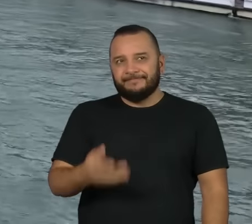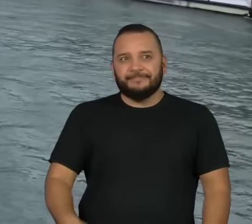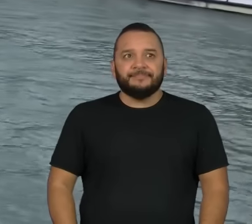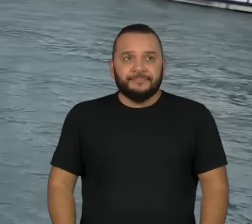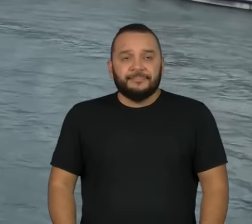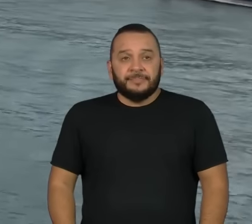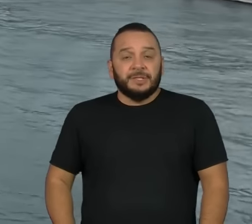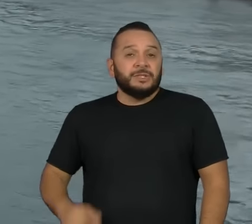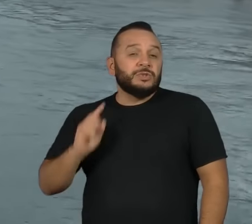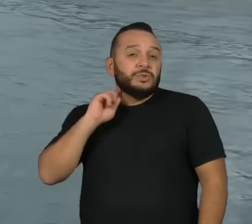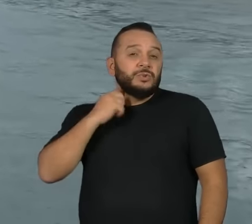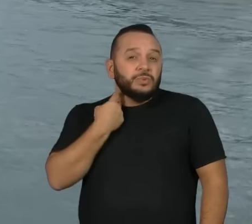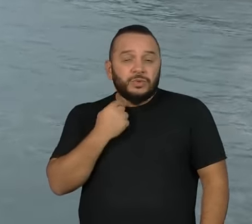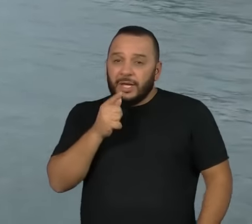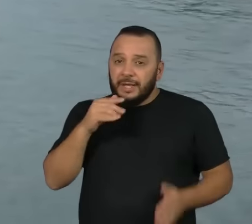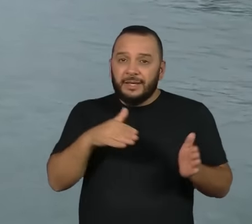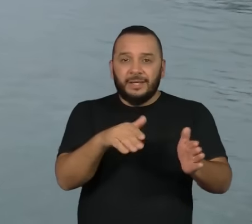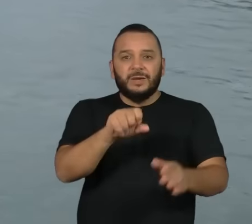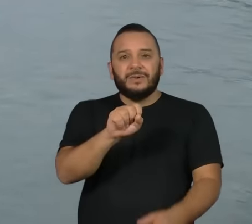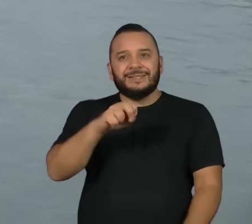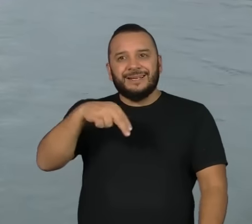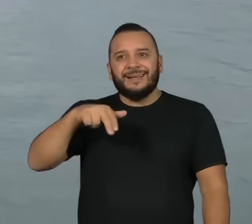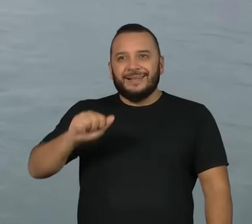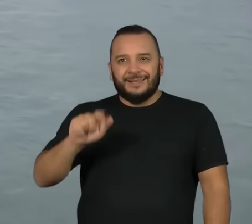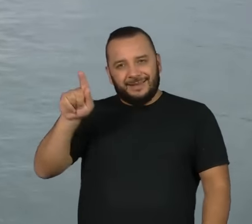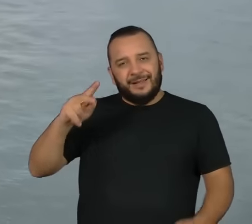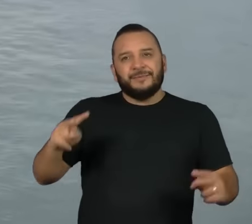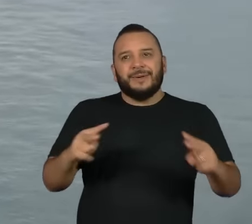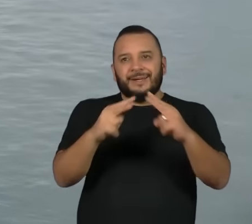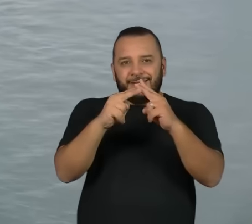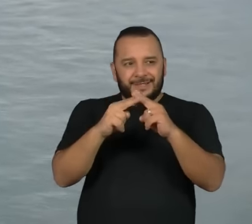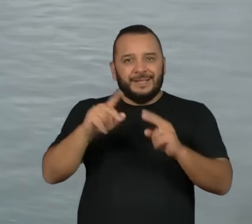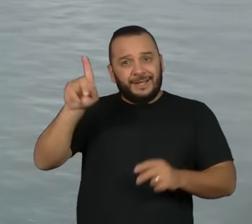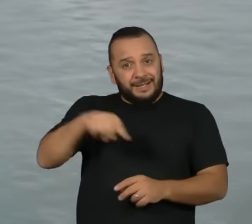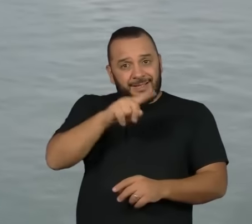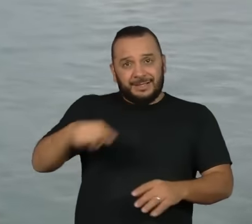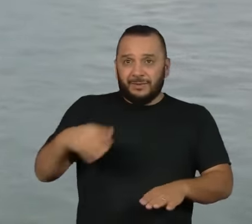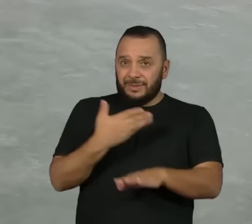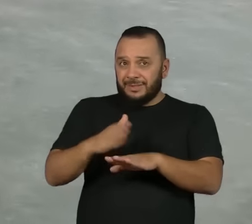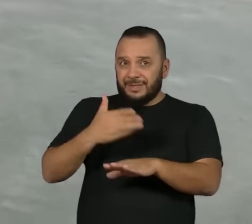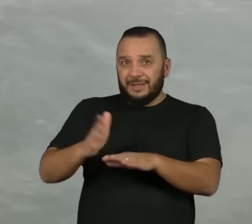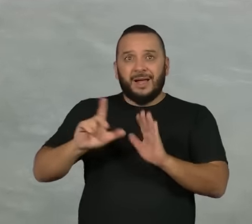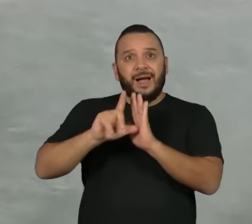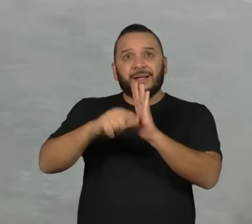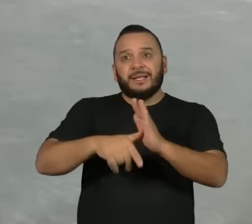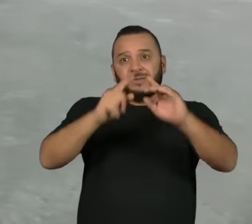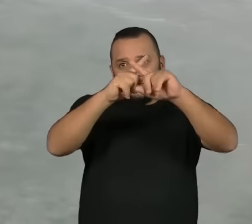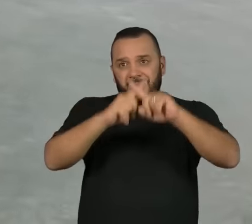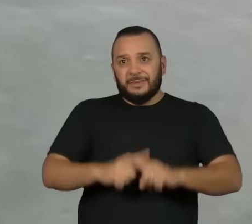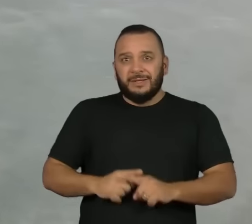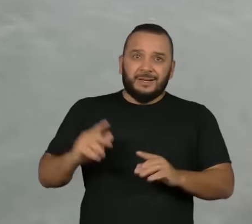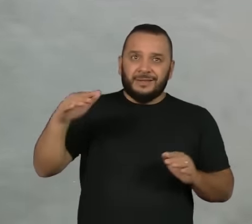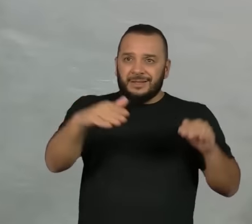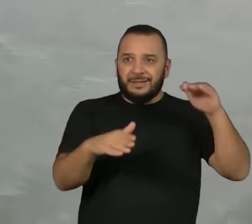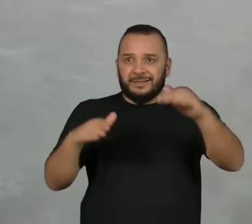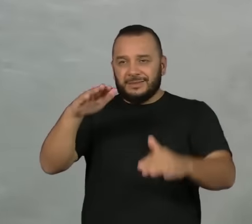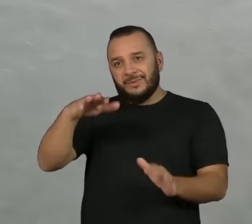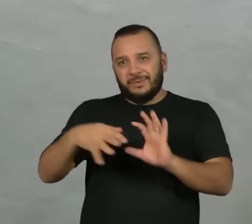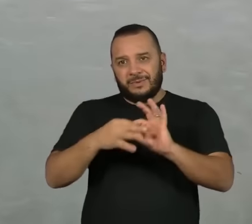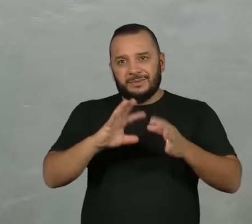Sena em Paris cancelou dias de treinos e atrasou a realização de provas de natação nas